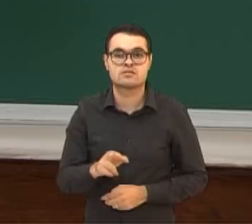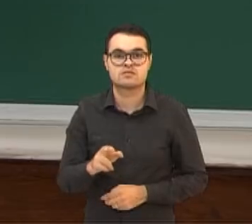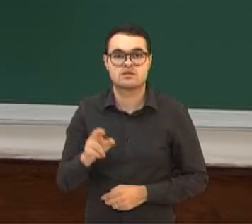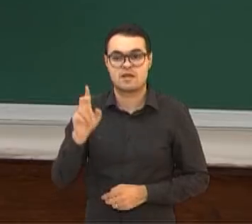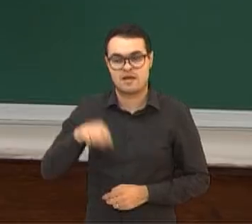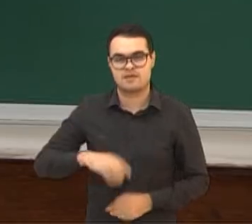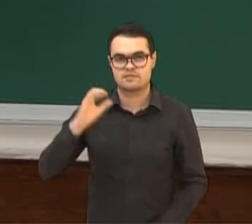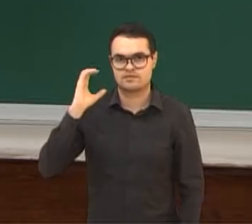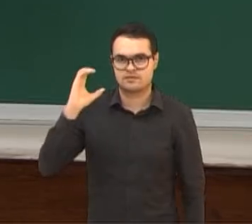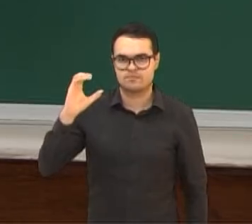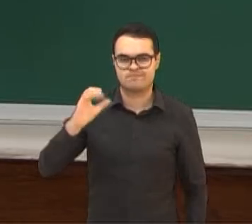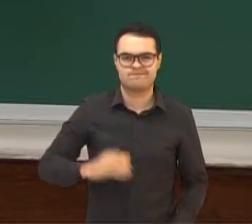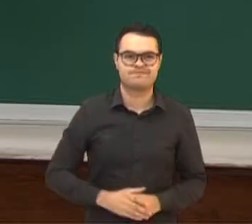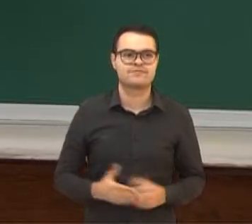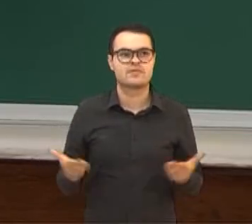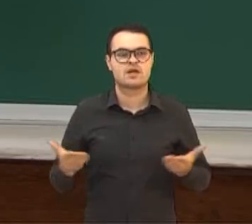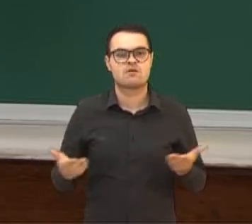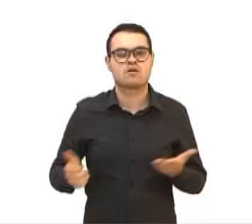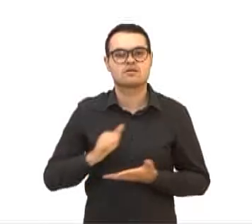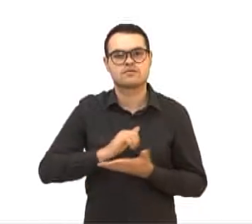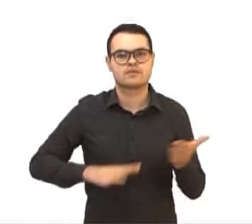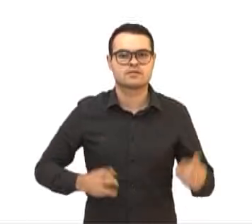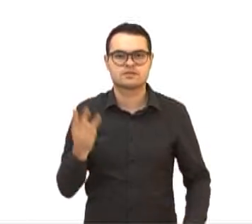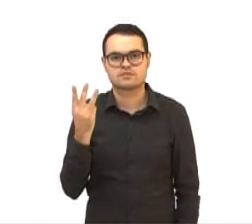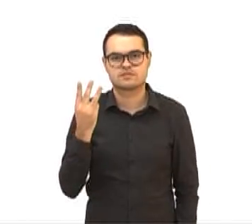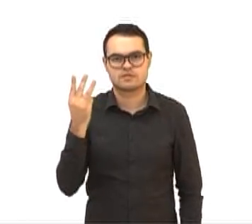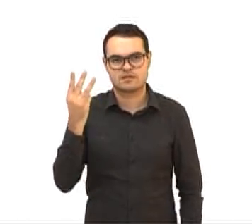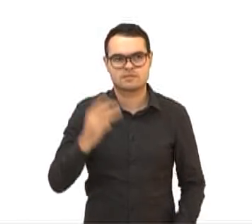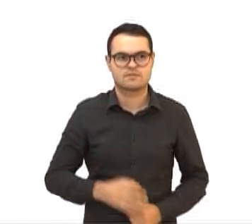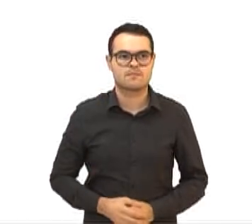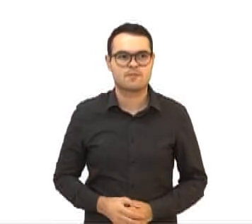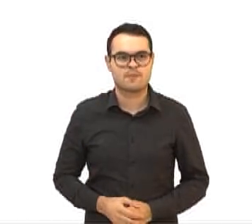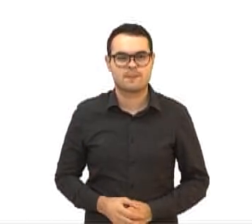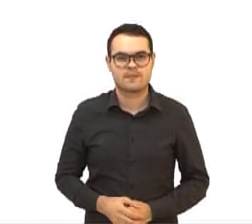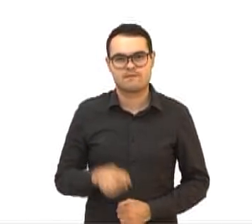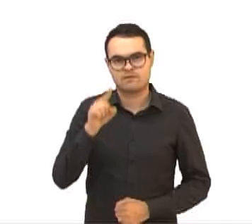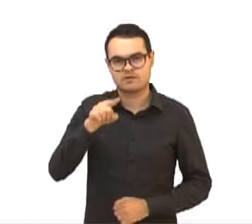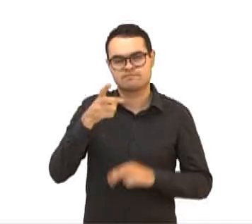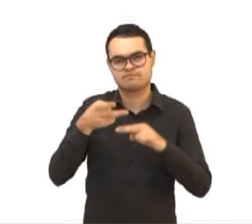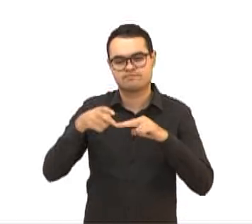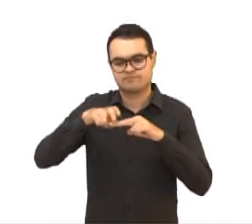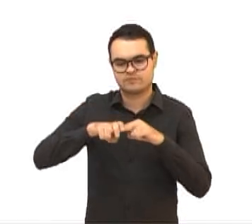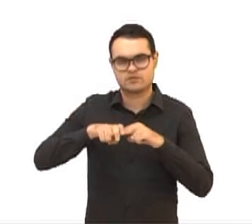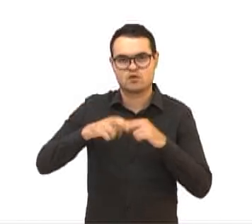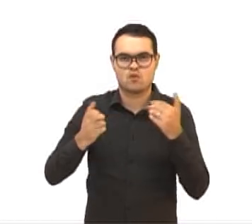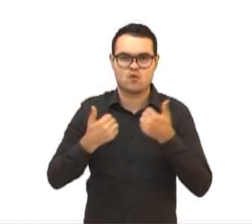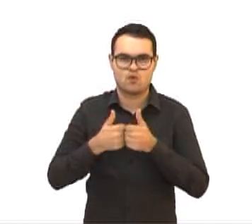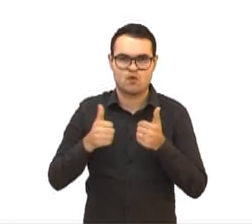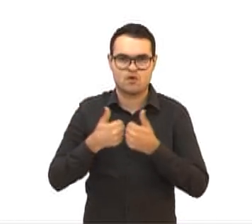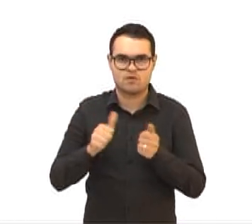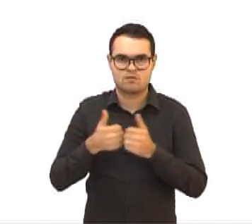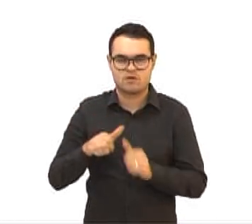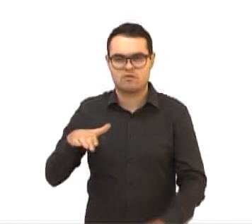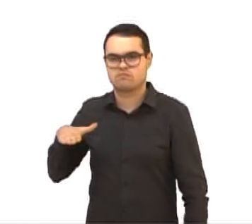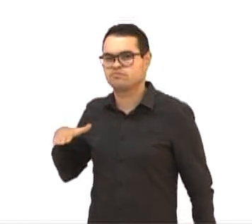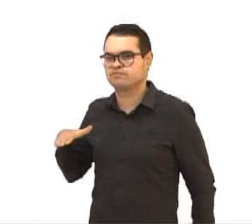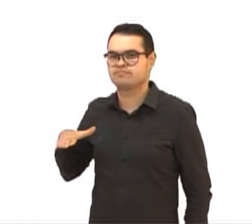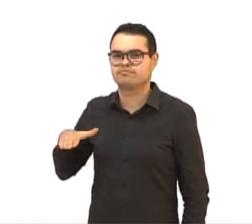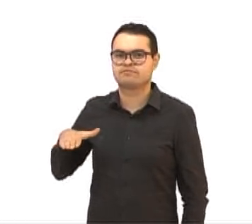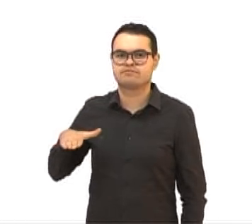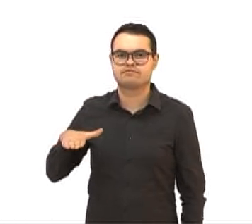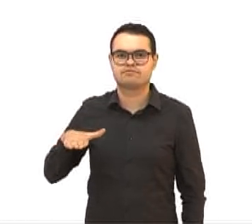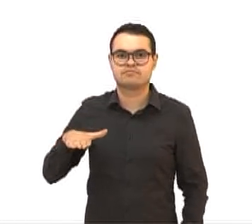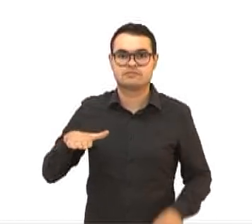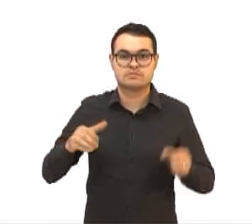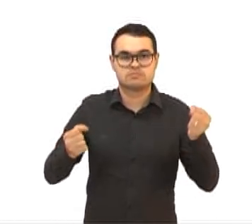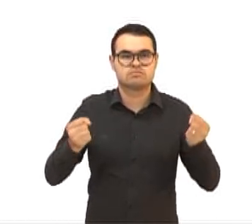C. Vamos para a atividade 3? Você está sentado no interior de um ônibus em movimento. De repente, ele